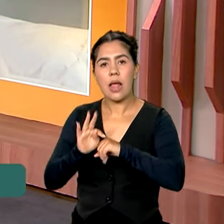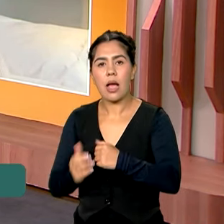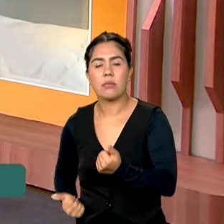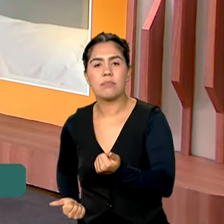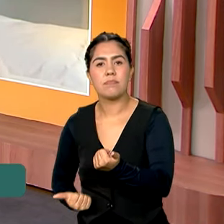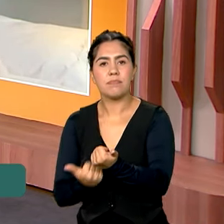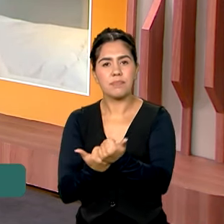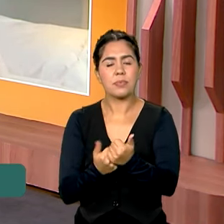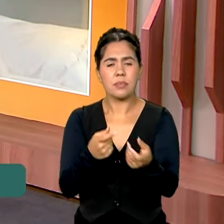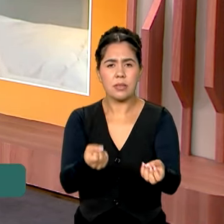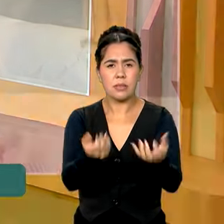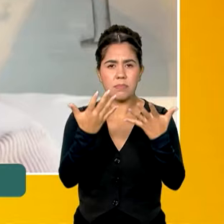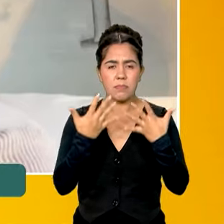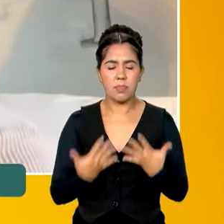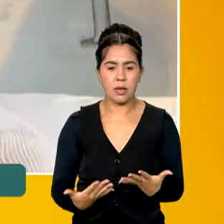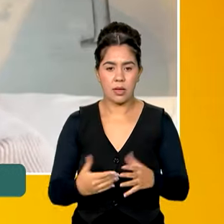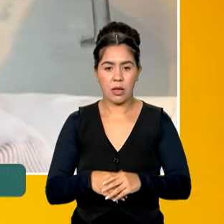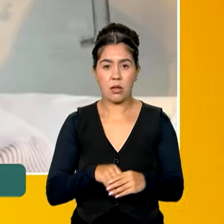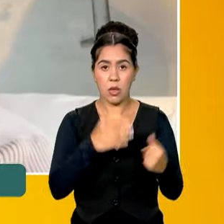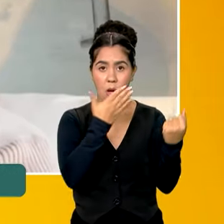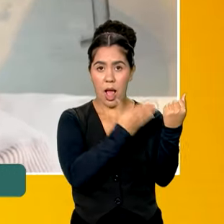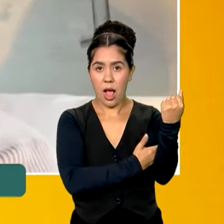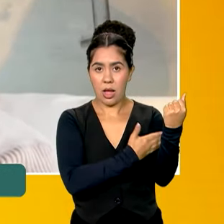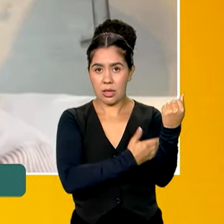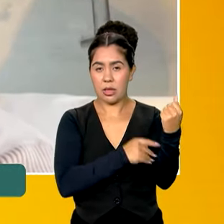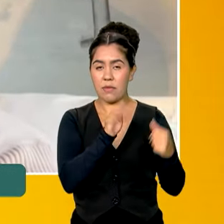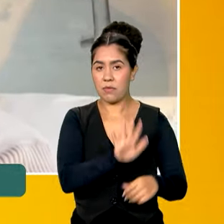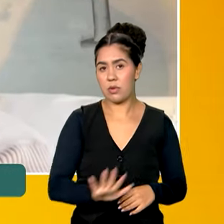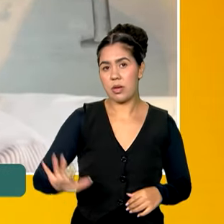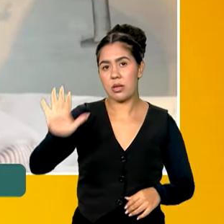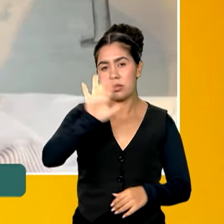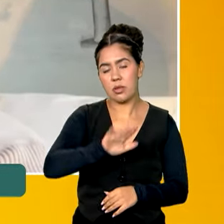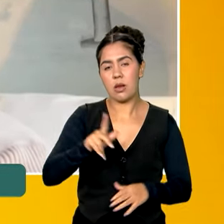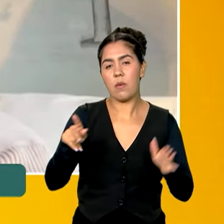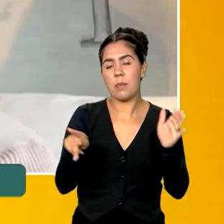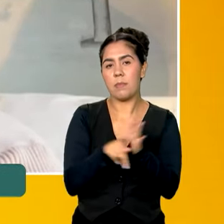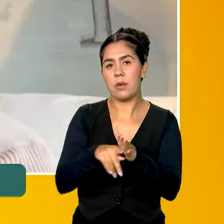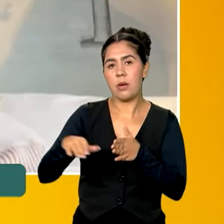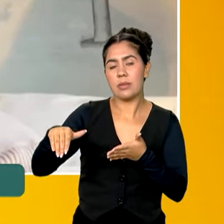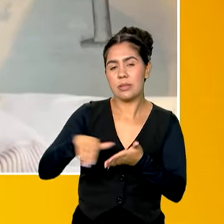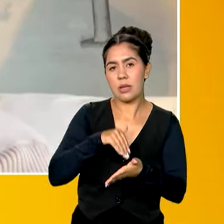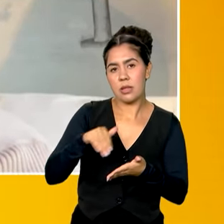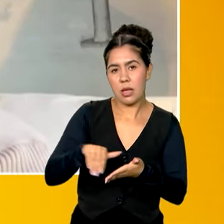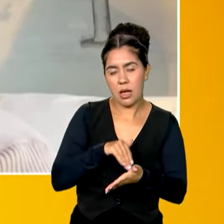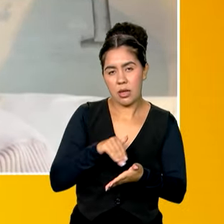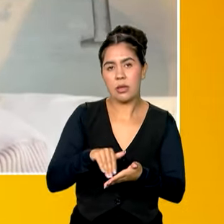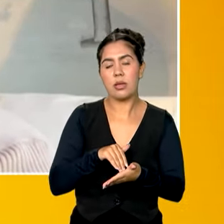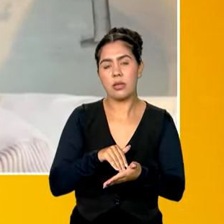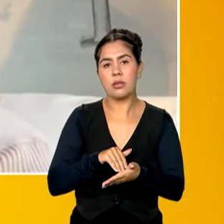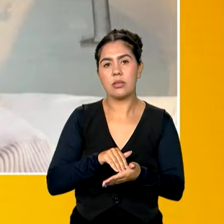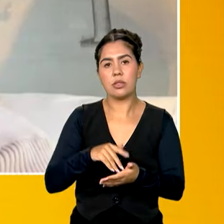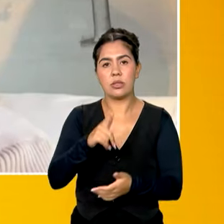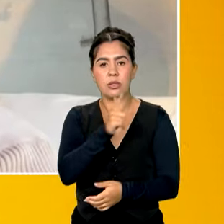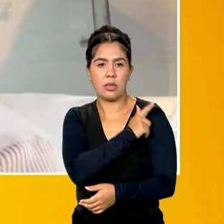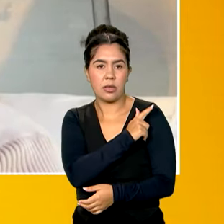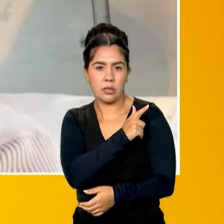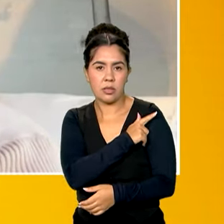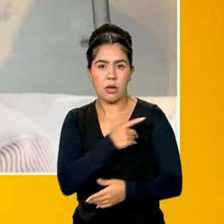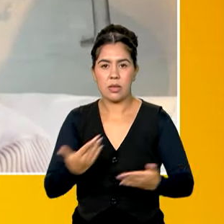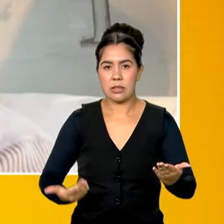gente. Bom, o Arquivo Nacional é uma secretaria do Ministério da Gestão e da Inovação em Serviços Públicos,